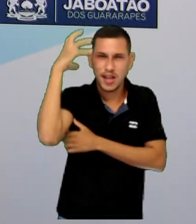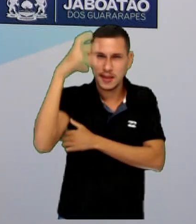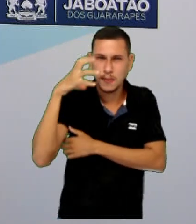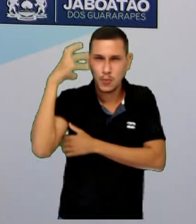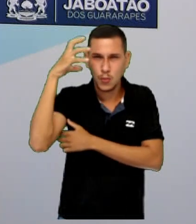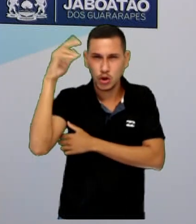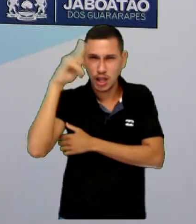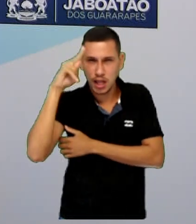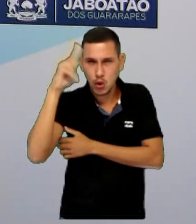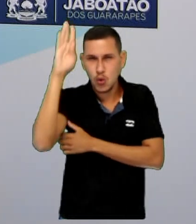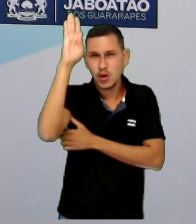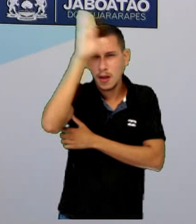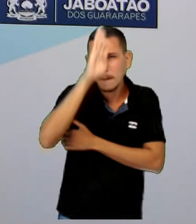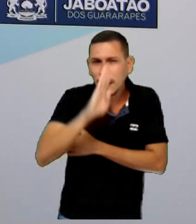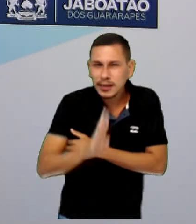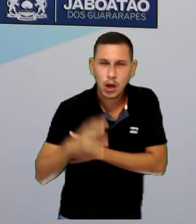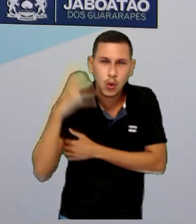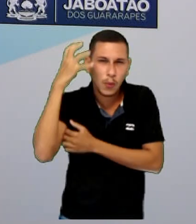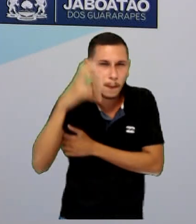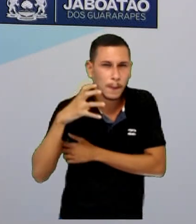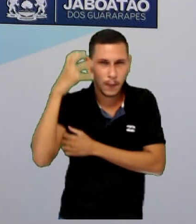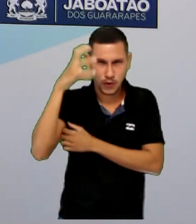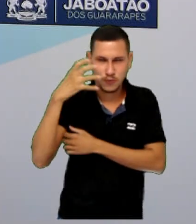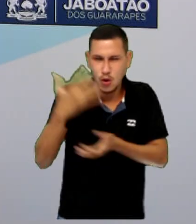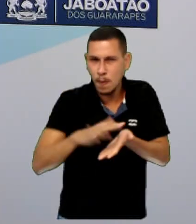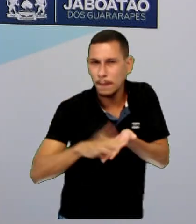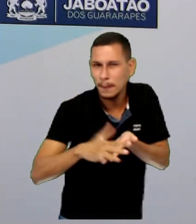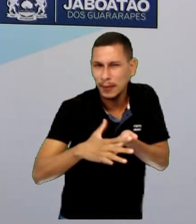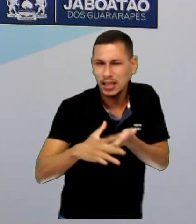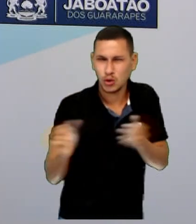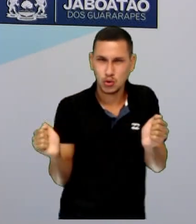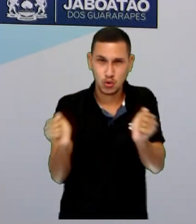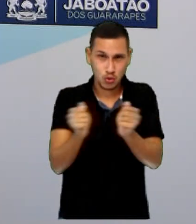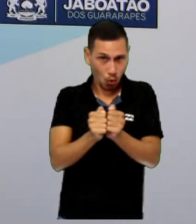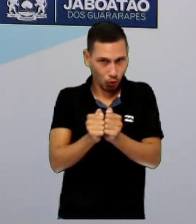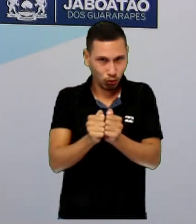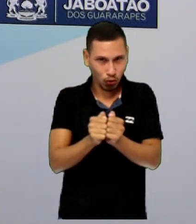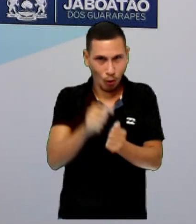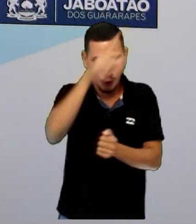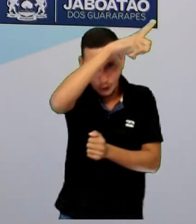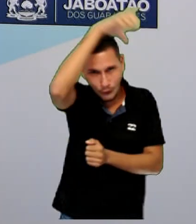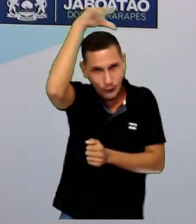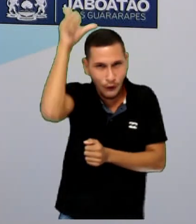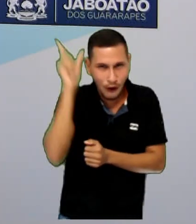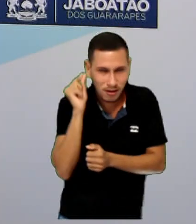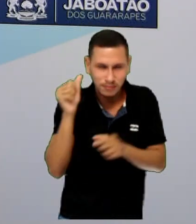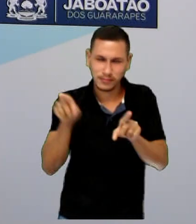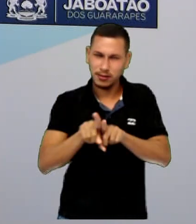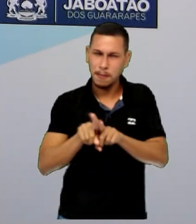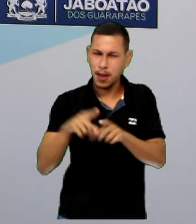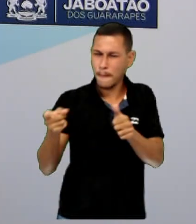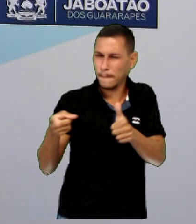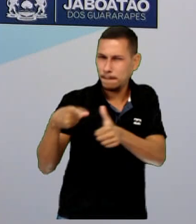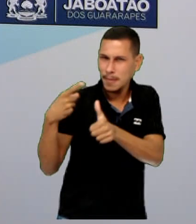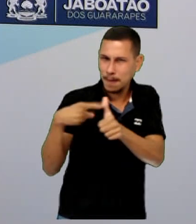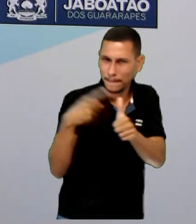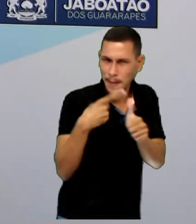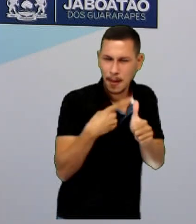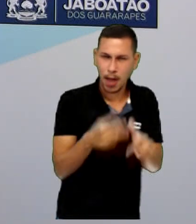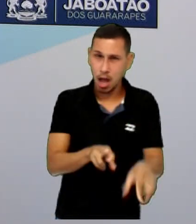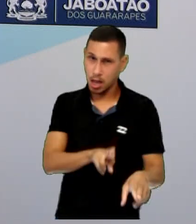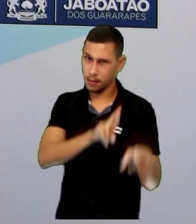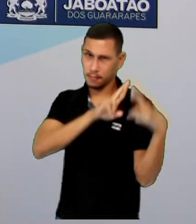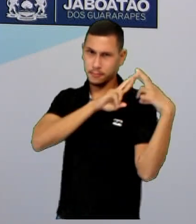música brasileira, Jackson do Pandeiro, junto com Luiz Gonzaga, foi um dos principais